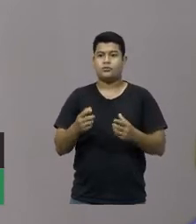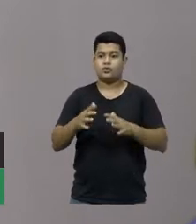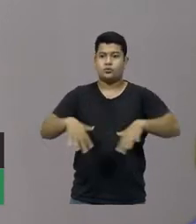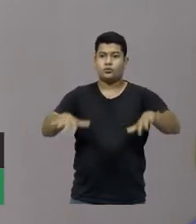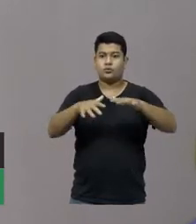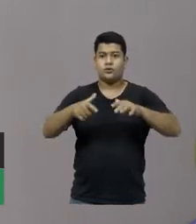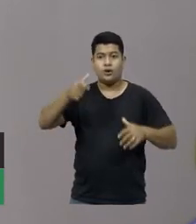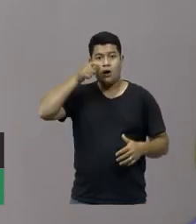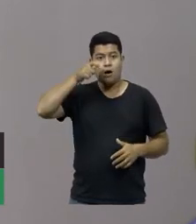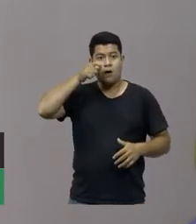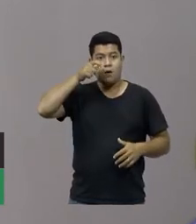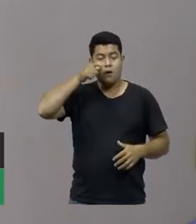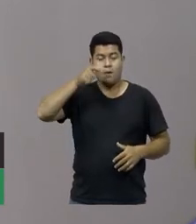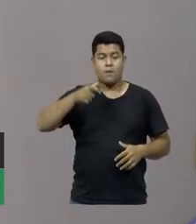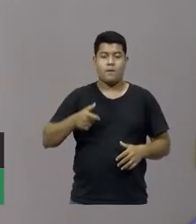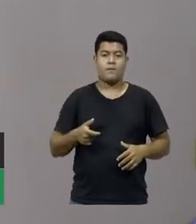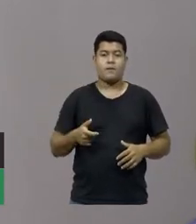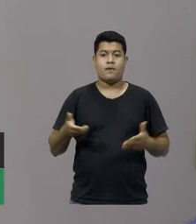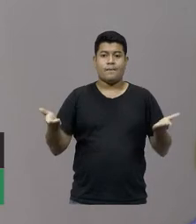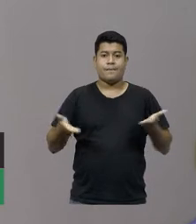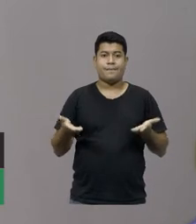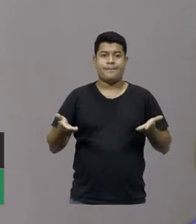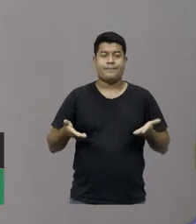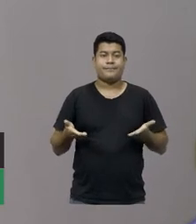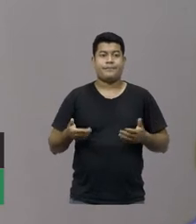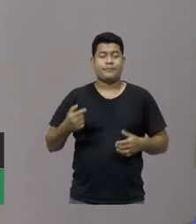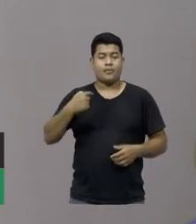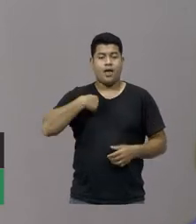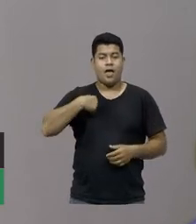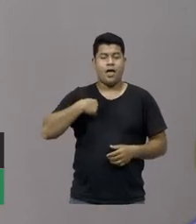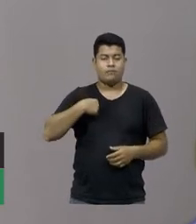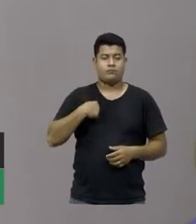nos acompanhando, esse deputado